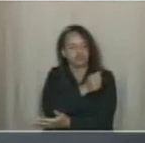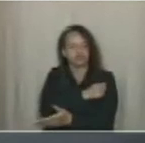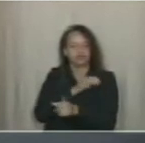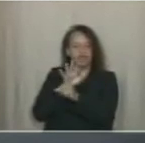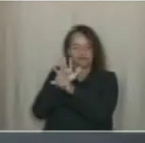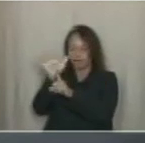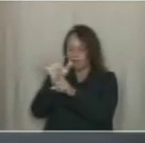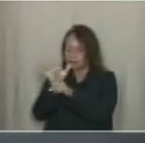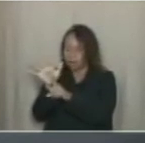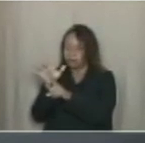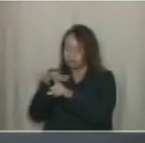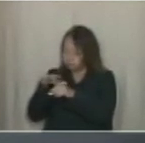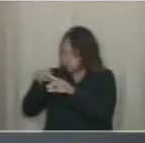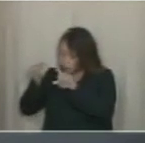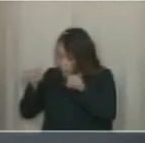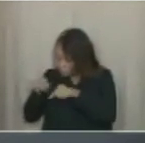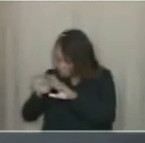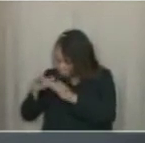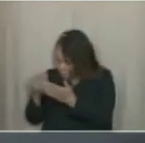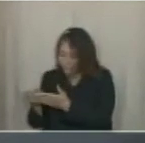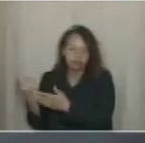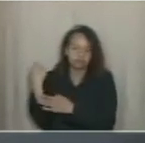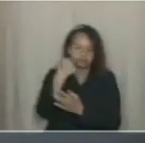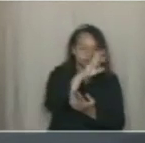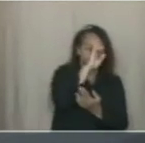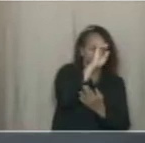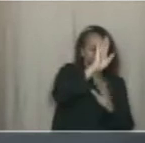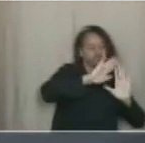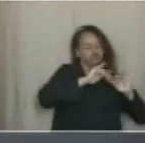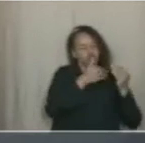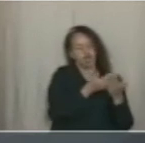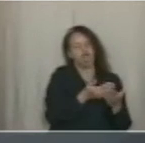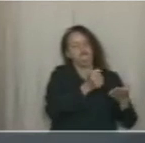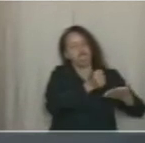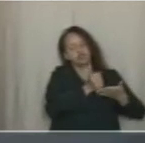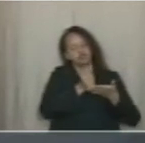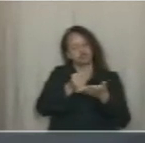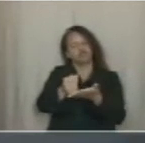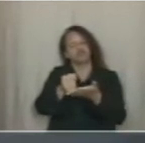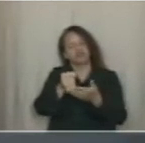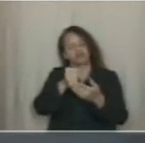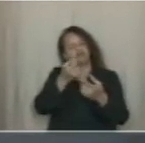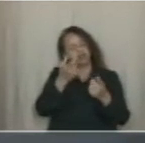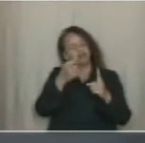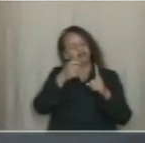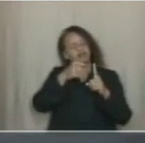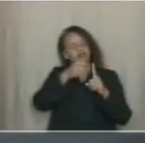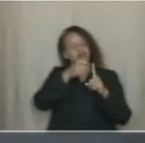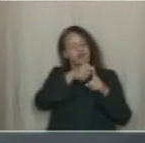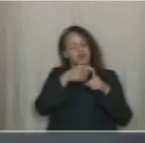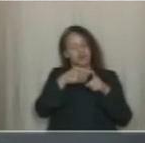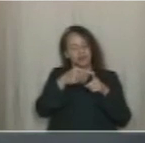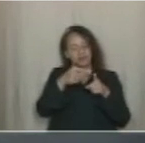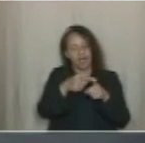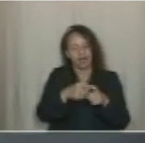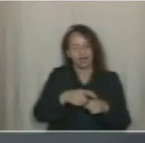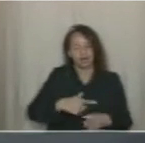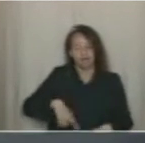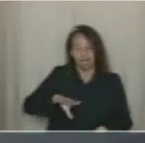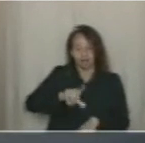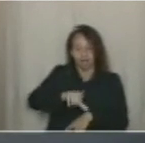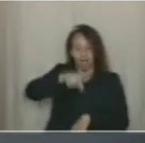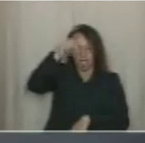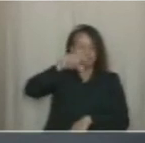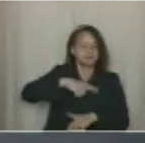as demandas da classe para a direção da escola e nas lutas comunitárias sendo eleito com